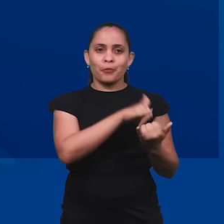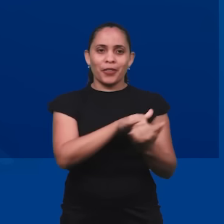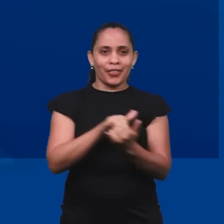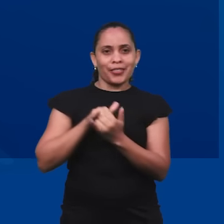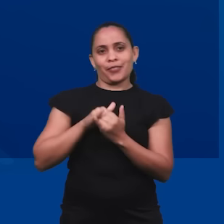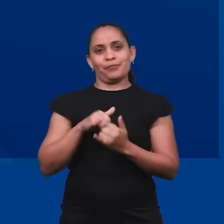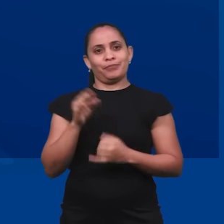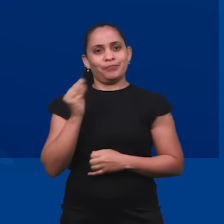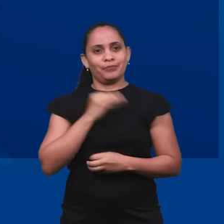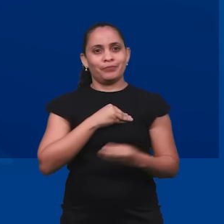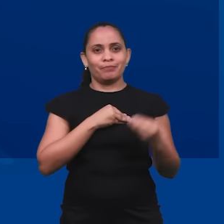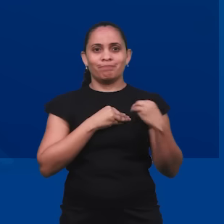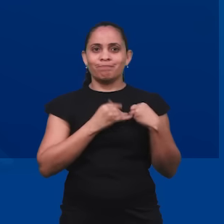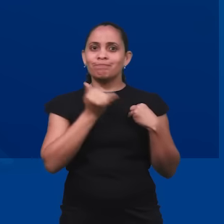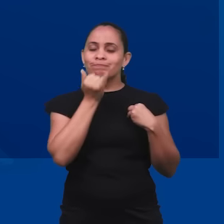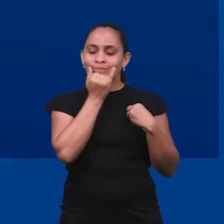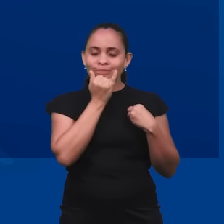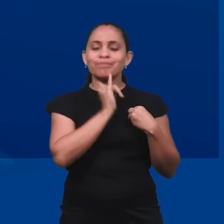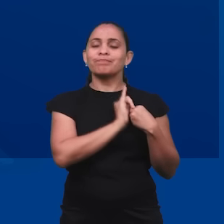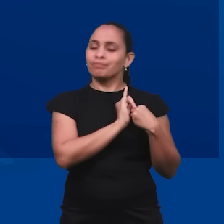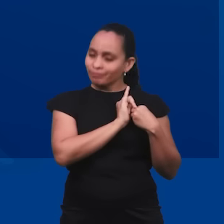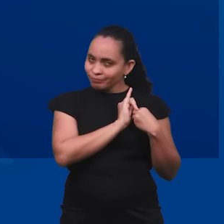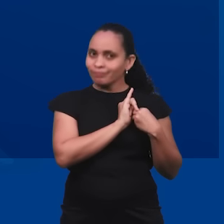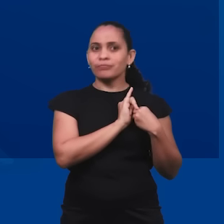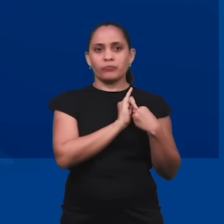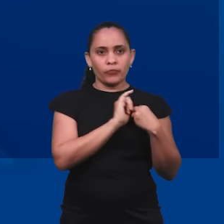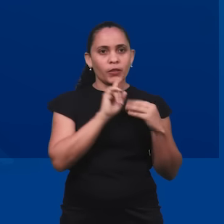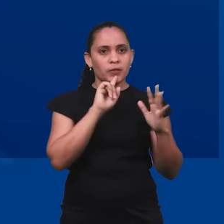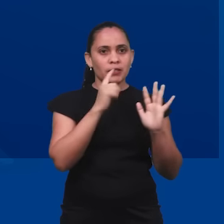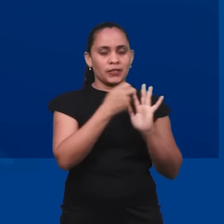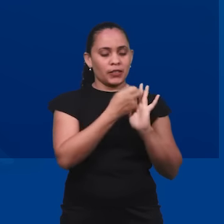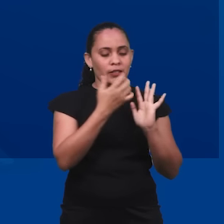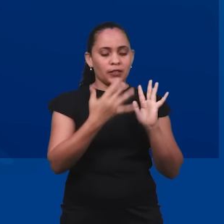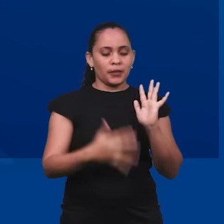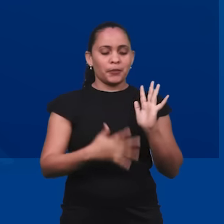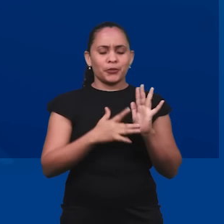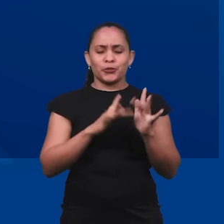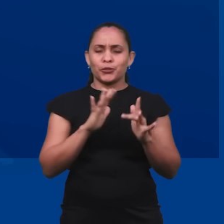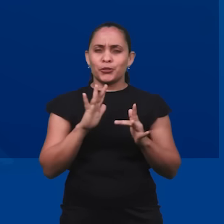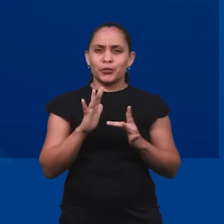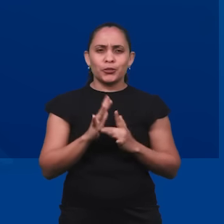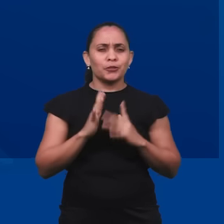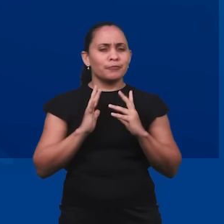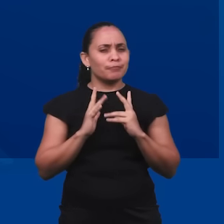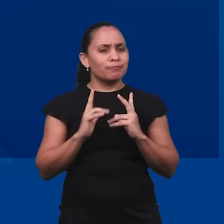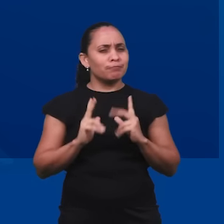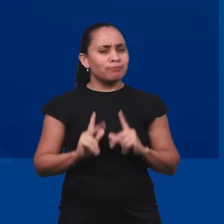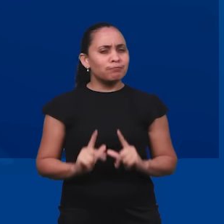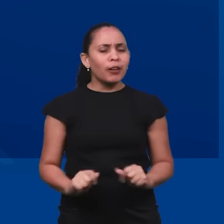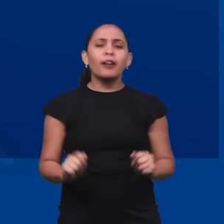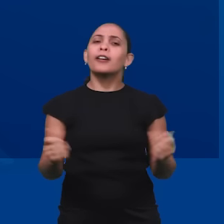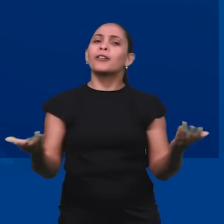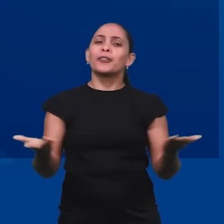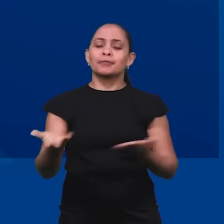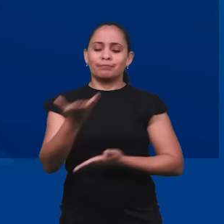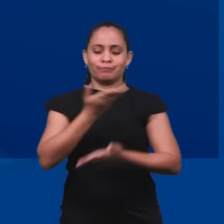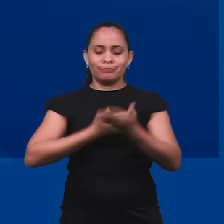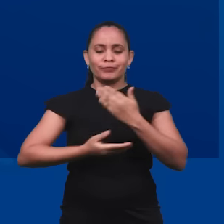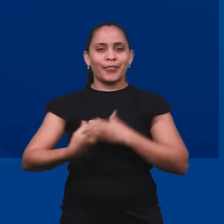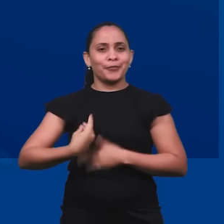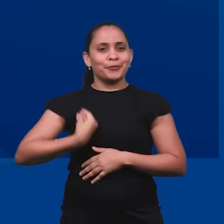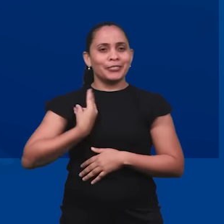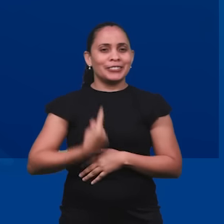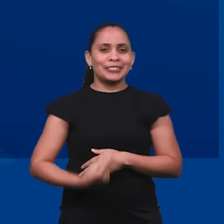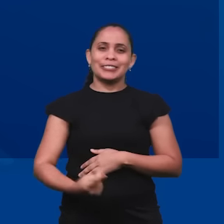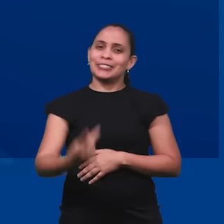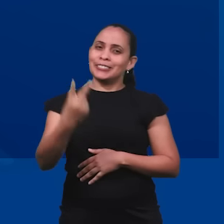nossos pecados. E essa porta, ela foi aberta com o sangue puro do Senhor Jesus, que hoje nos dá vida e